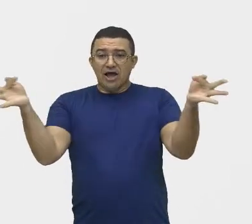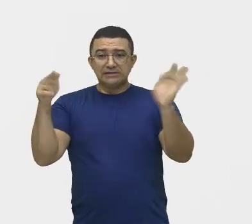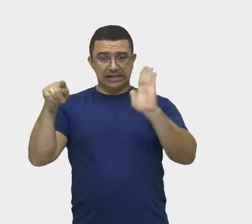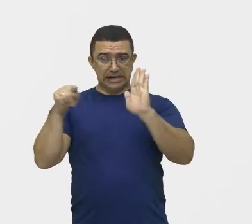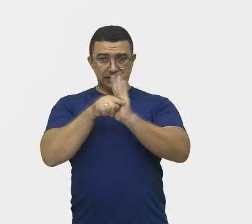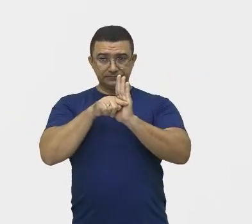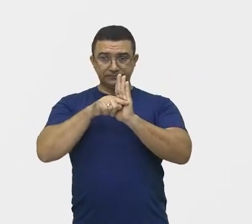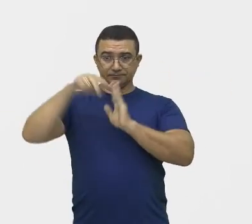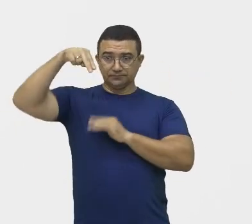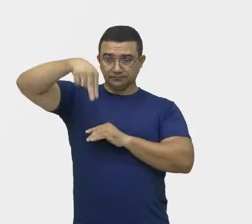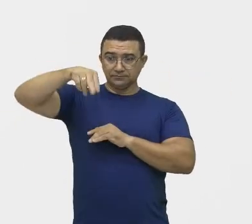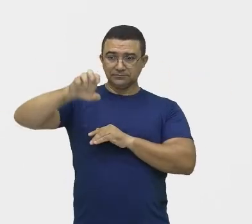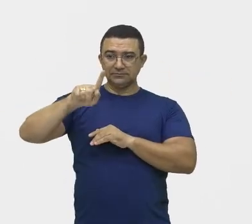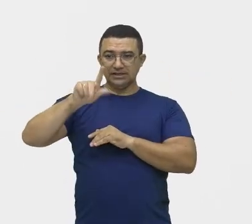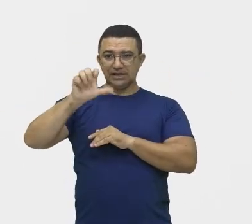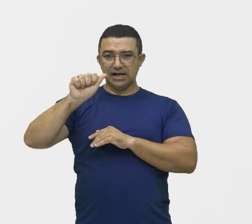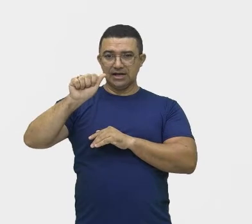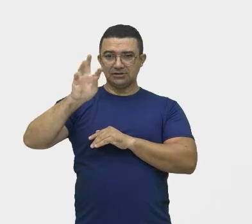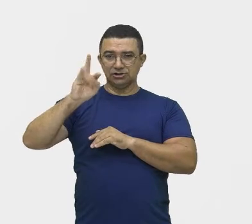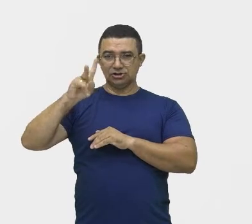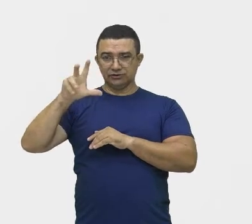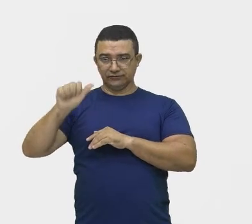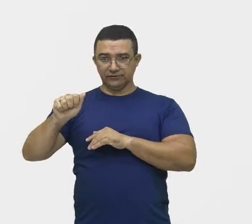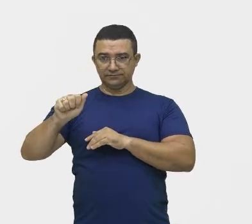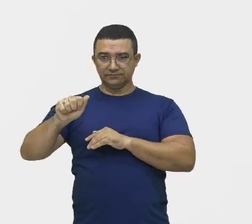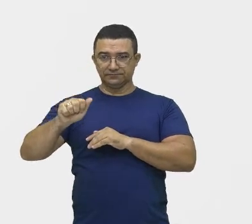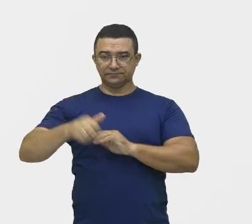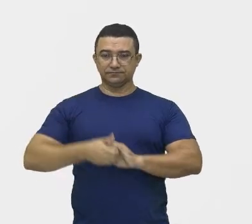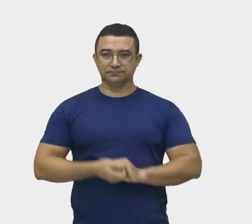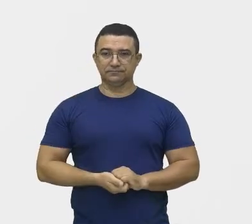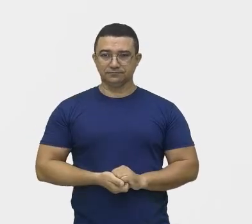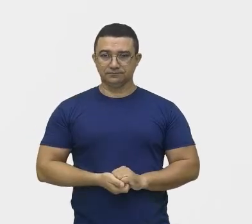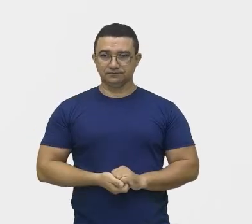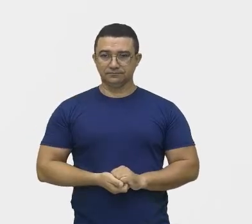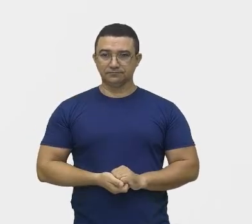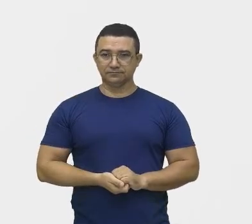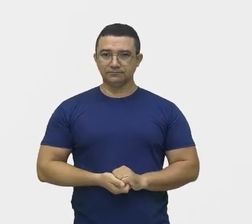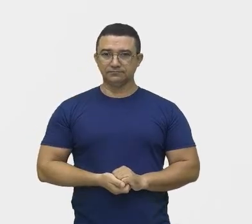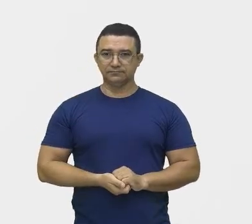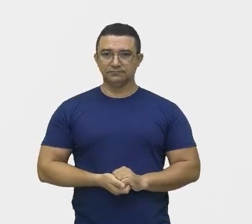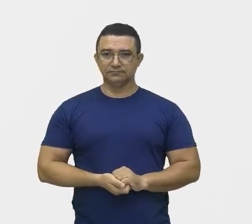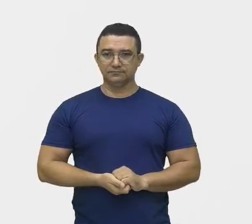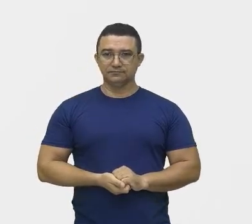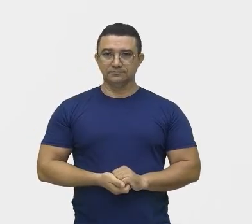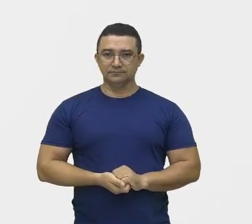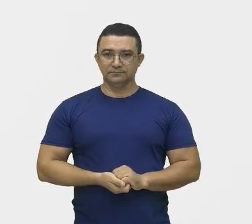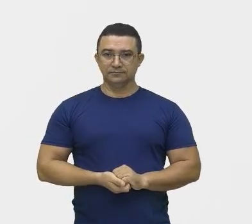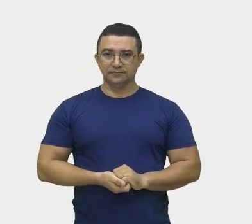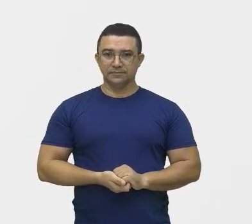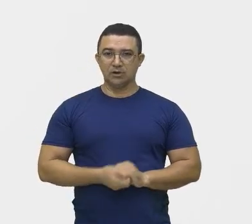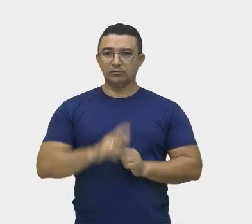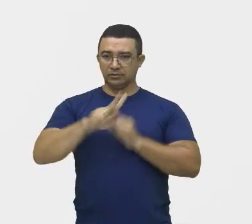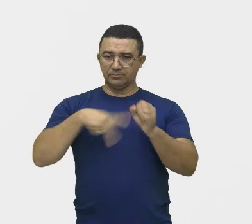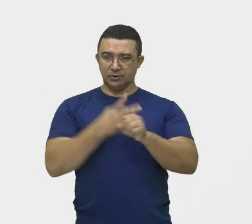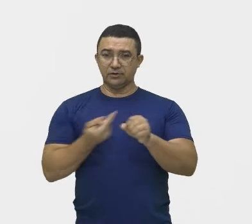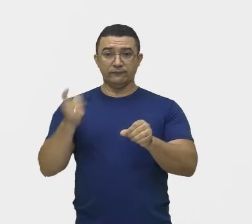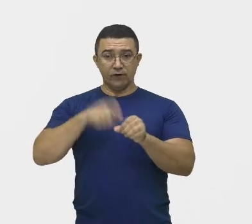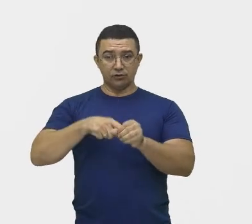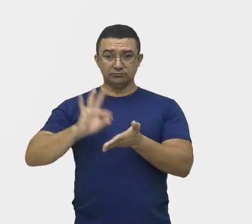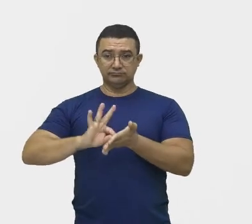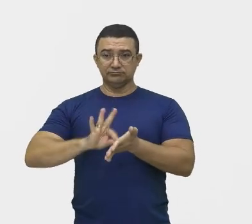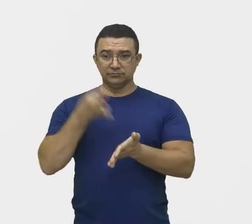corretamente, né? Uma frase aí formada corretamente no Simple Present, só que na sua forma negativa, tá? Na sequência, aí nós voltaremos para